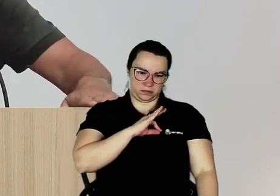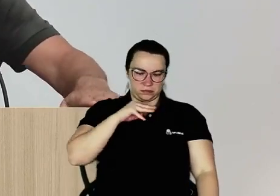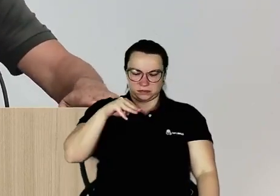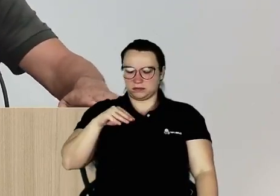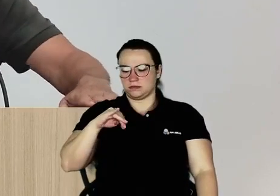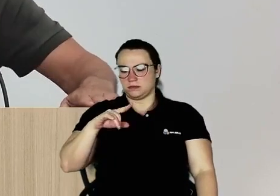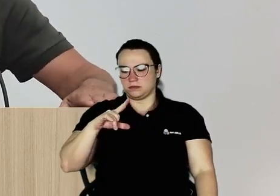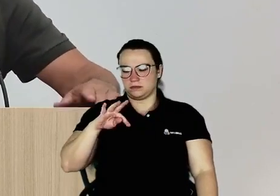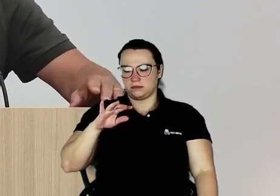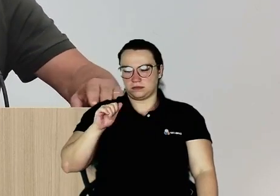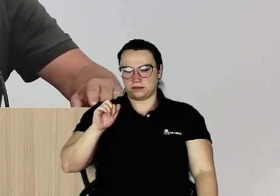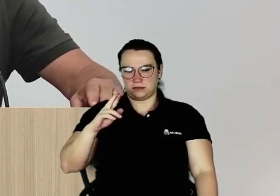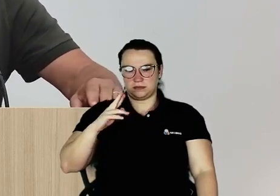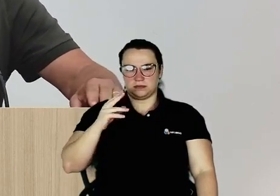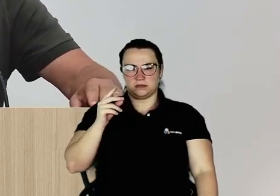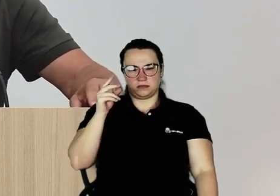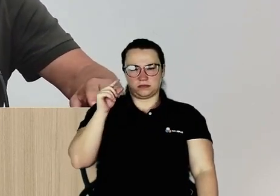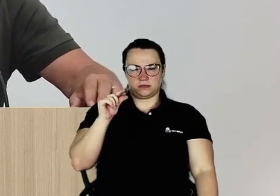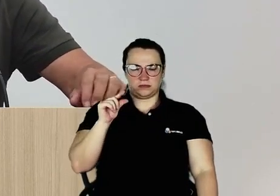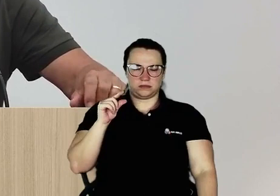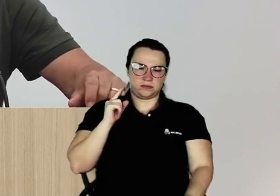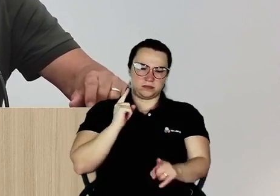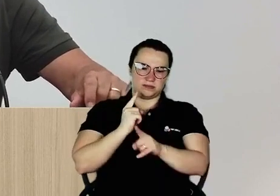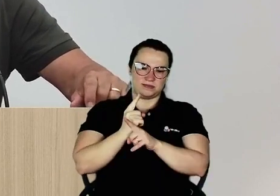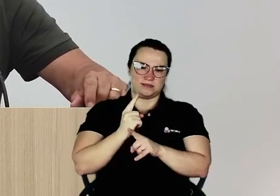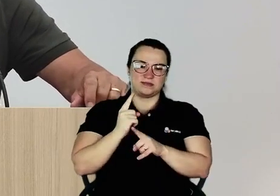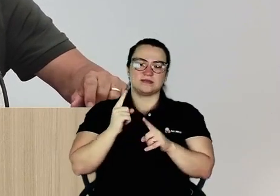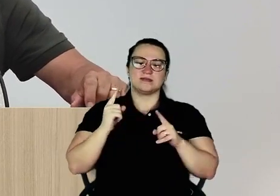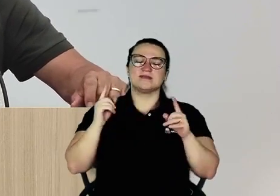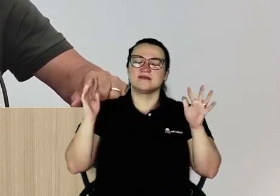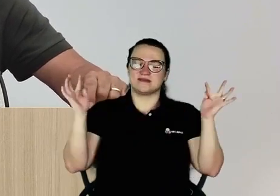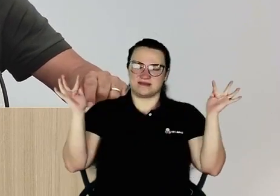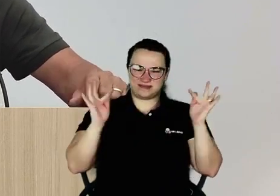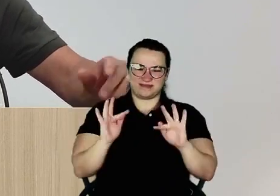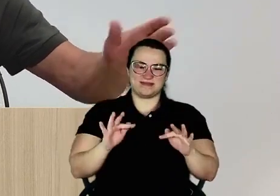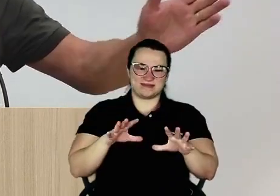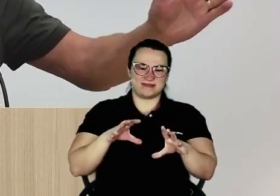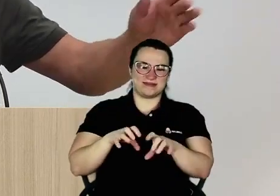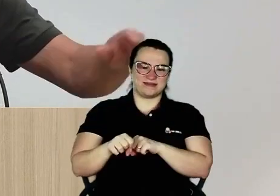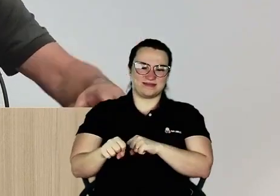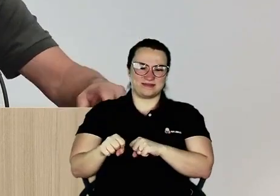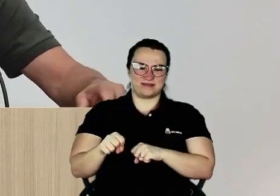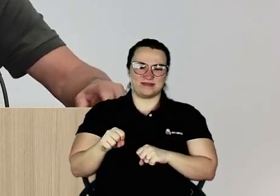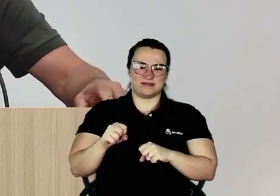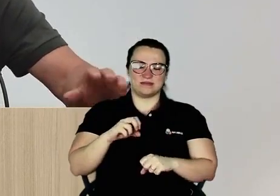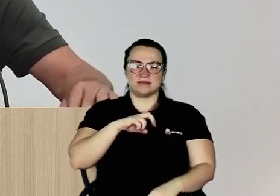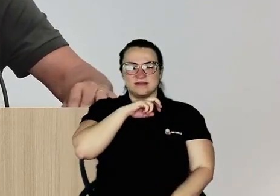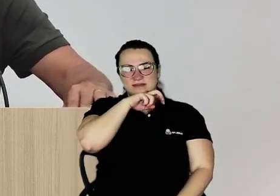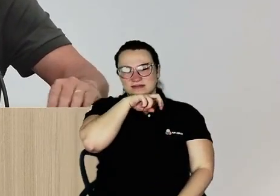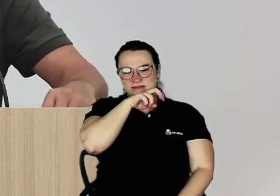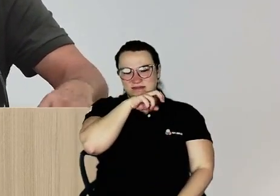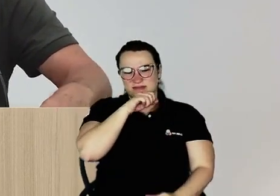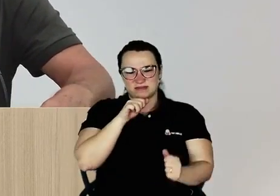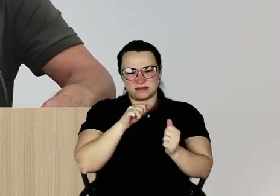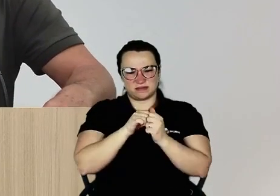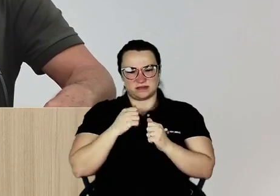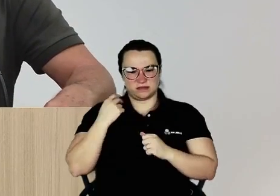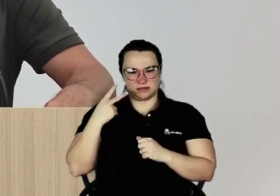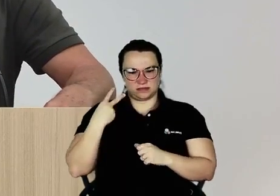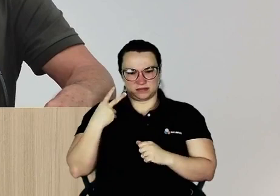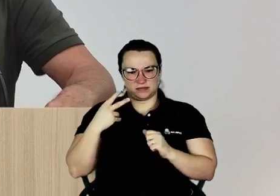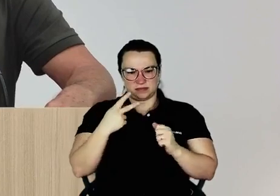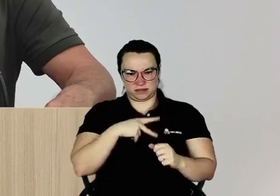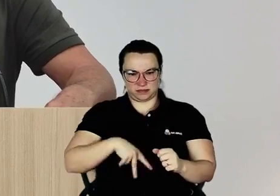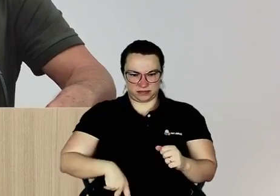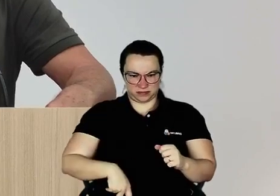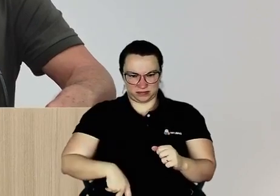a felicidade de estar na formatura, viu, Paulo, da Polícia Militar em Cascavel, juntamente com a vereadora e presidente dessa casa,